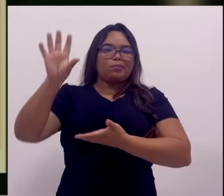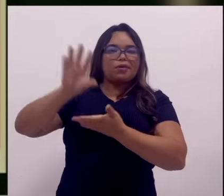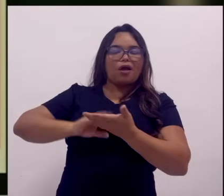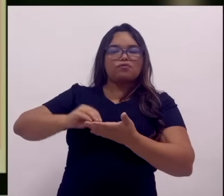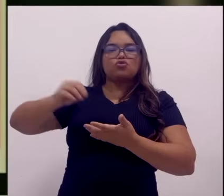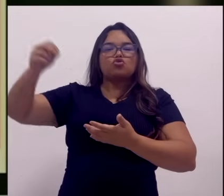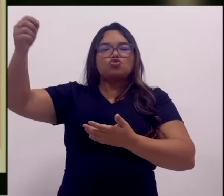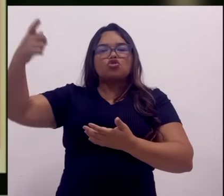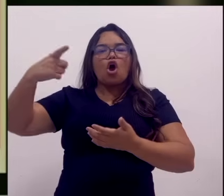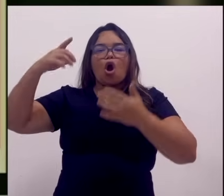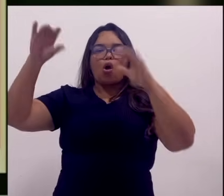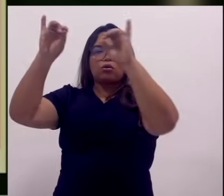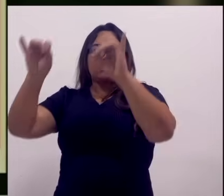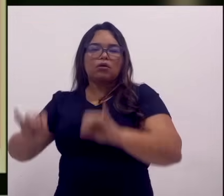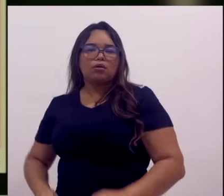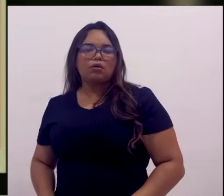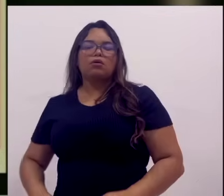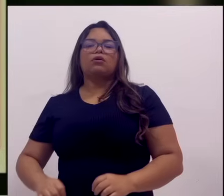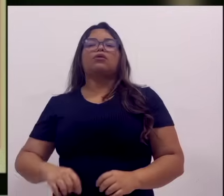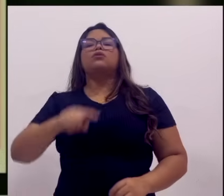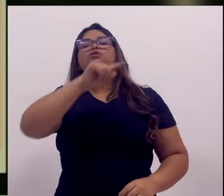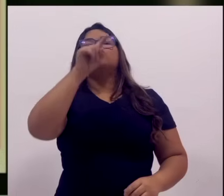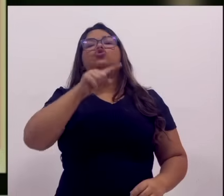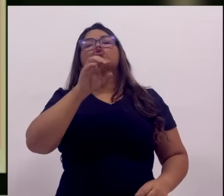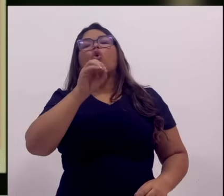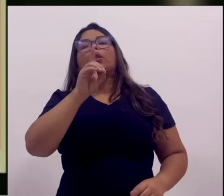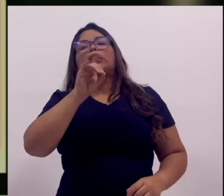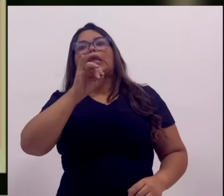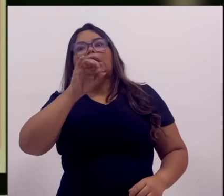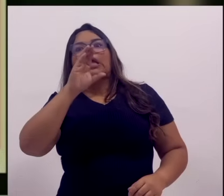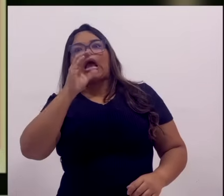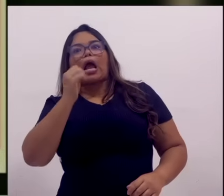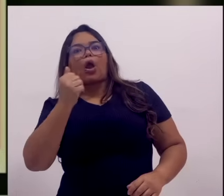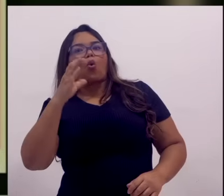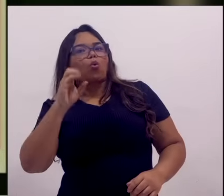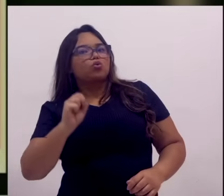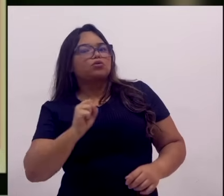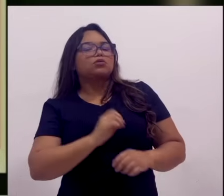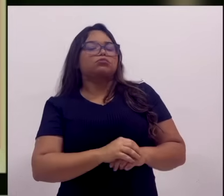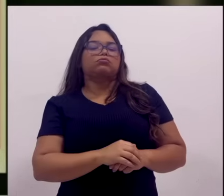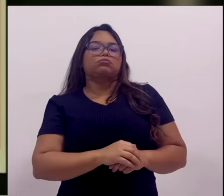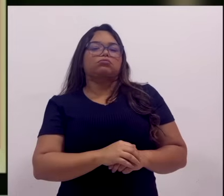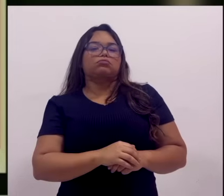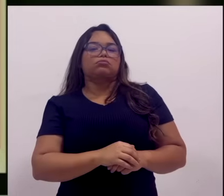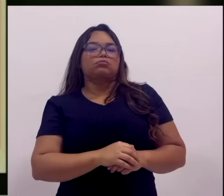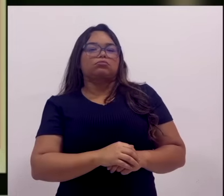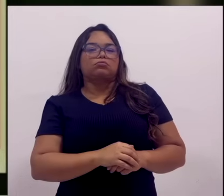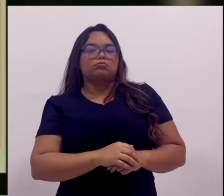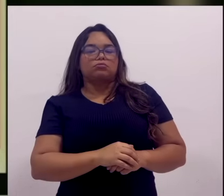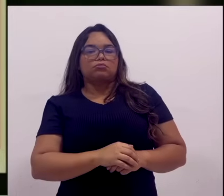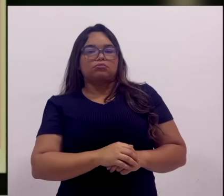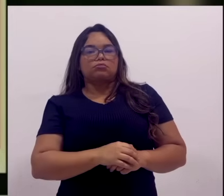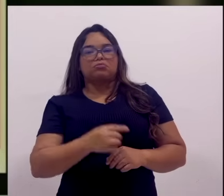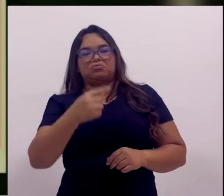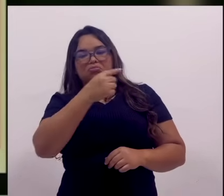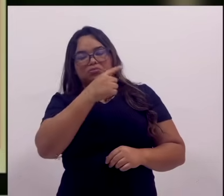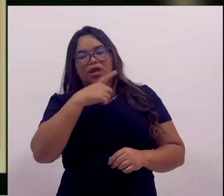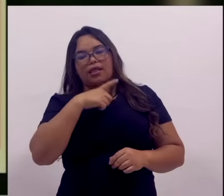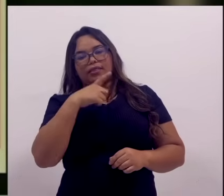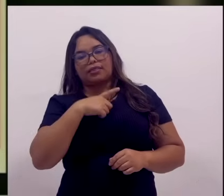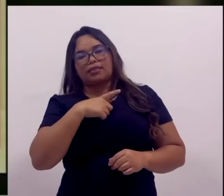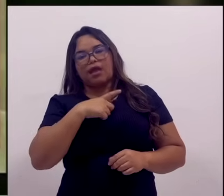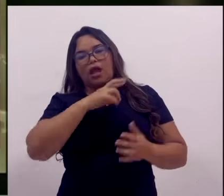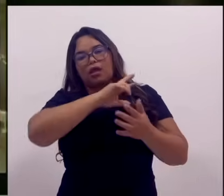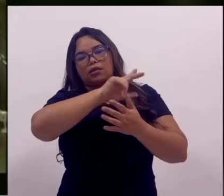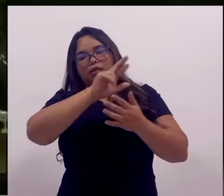do zodíaco. Aqui está uma enclave jesuíta, com as letras IHS, Ísis, Horus